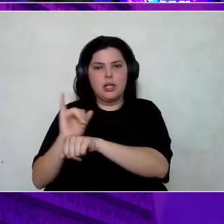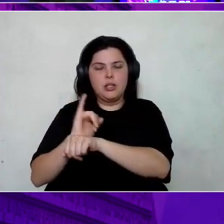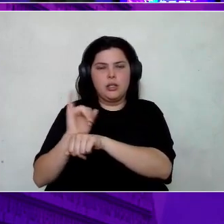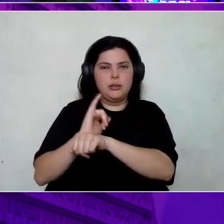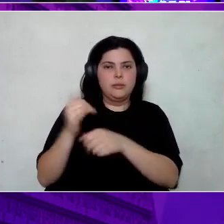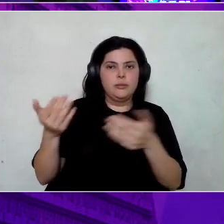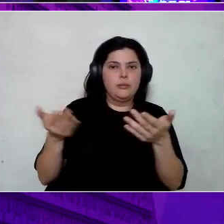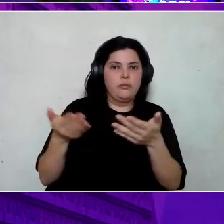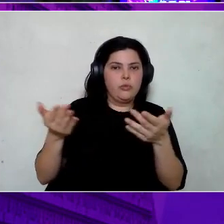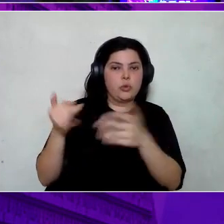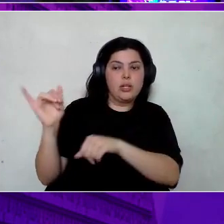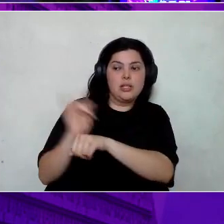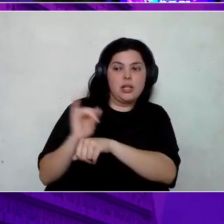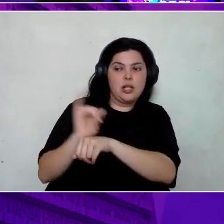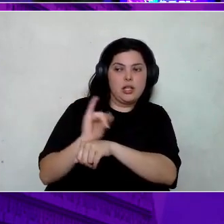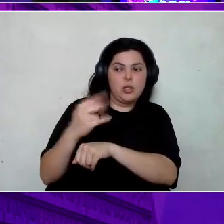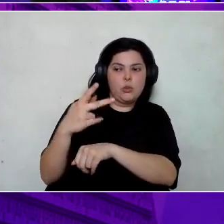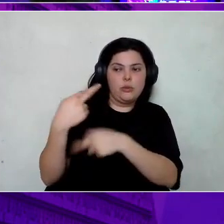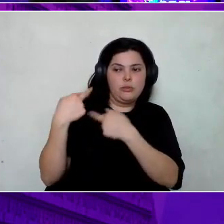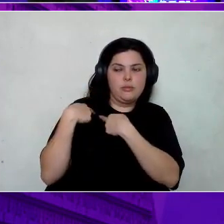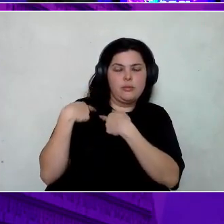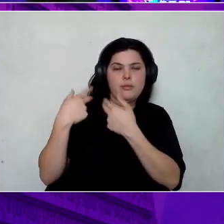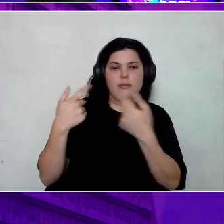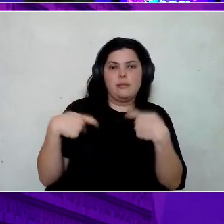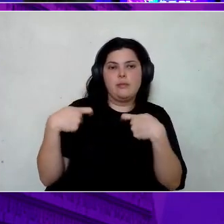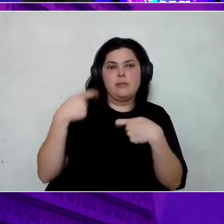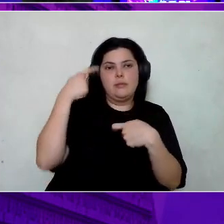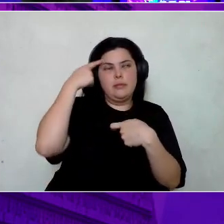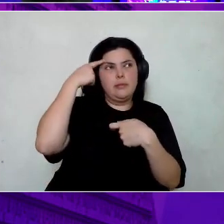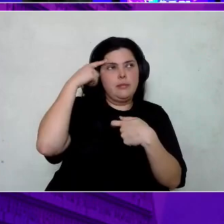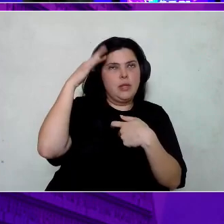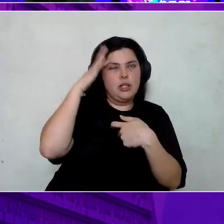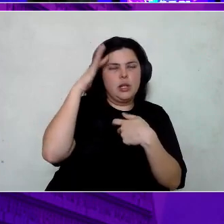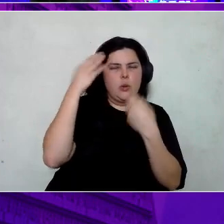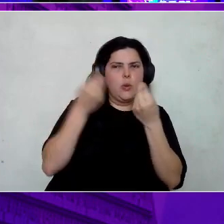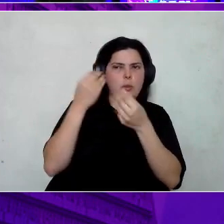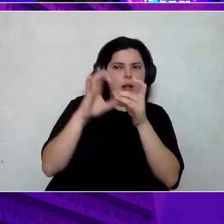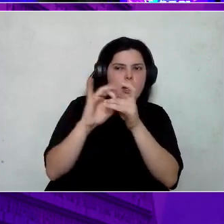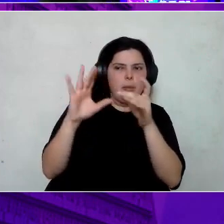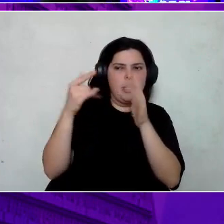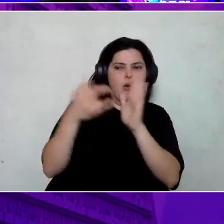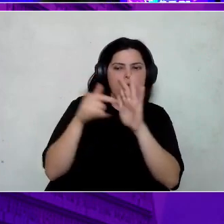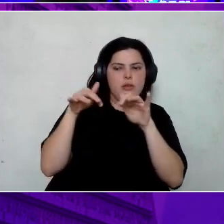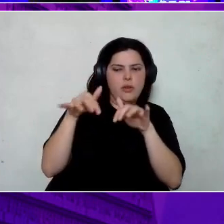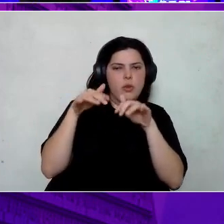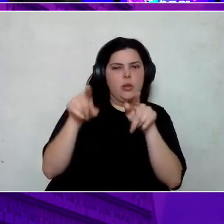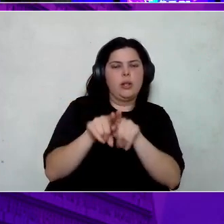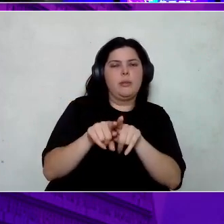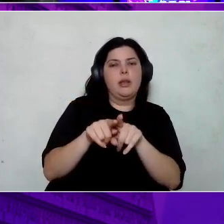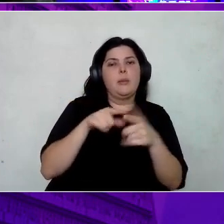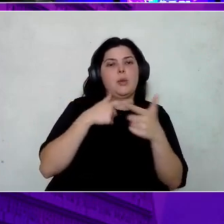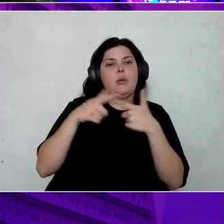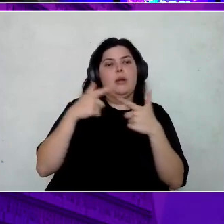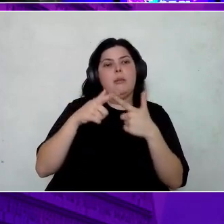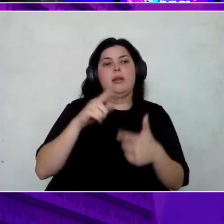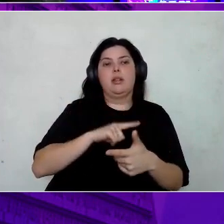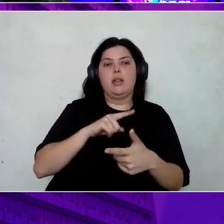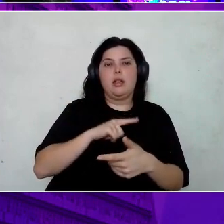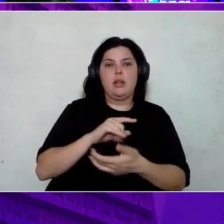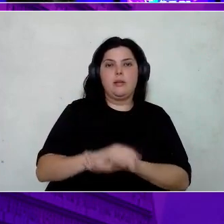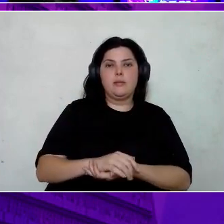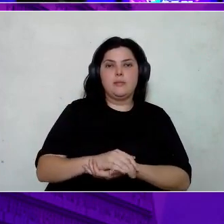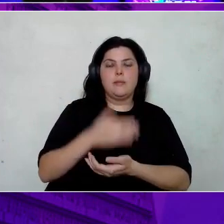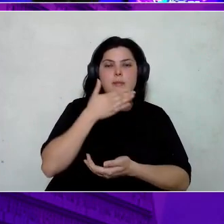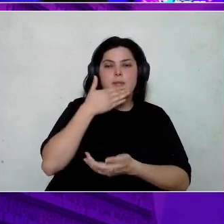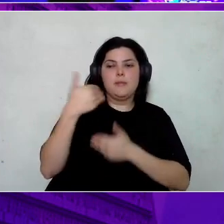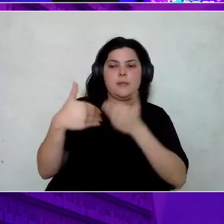estratégia, né? Você tem que pensar em como desbloquear aquele desenvolvedor, se ele tiver algum problema, como melhorar a carreira dele, como